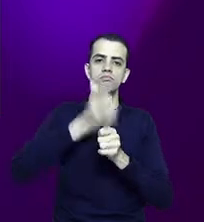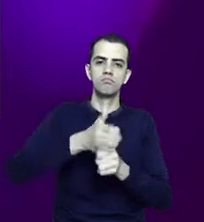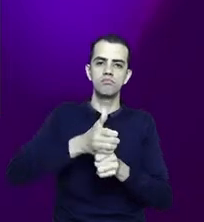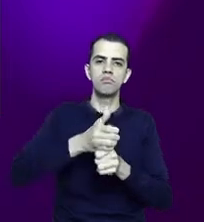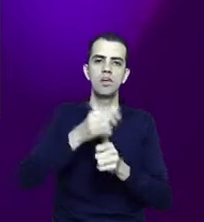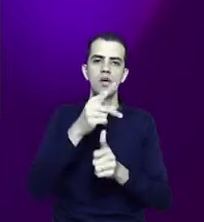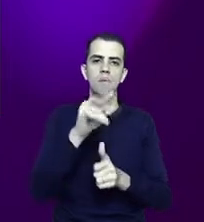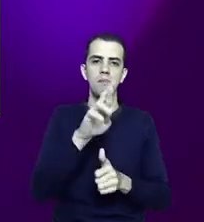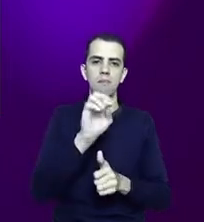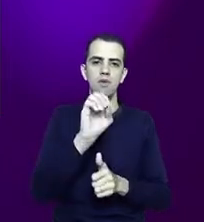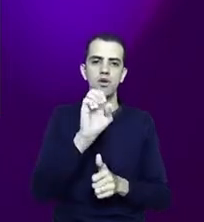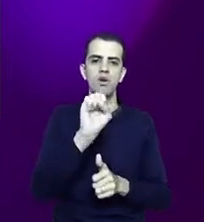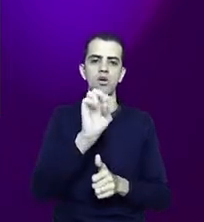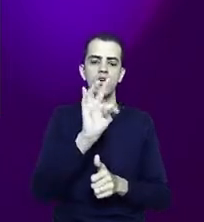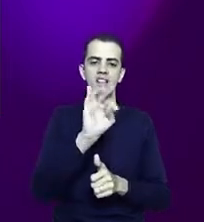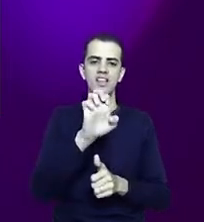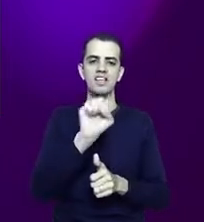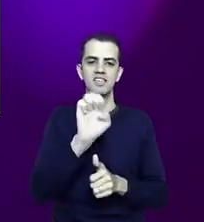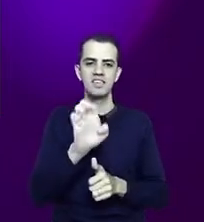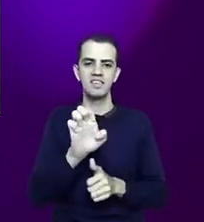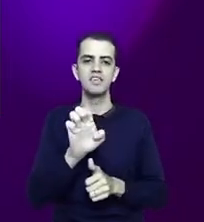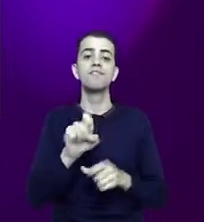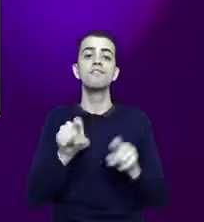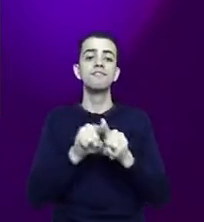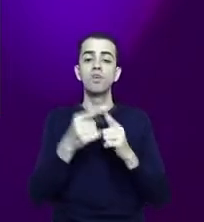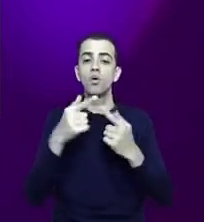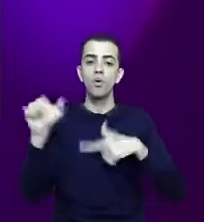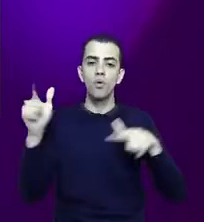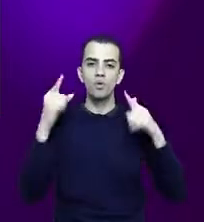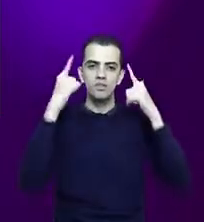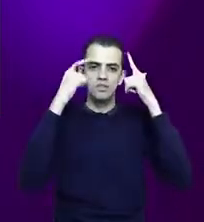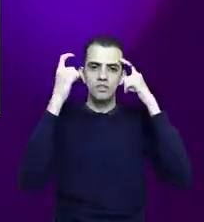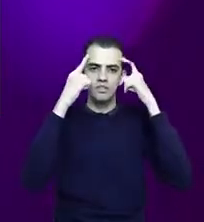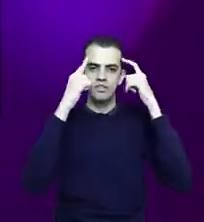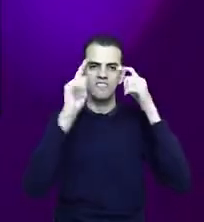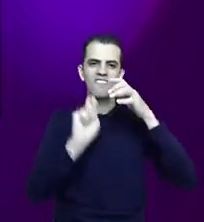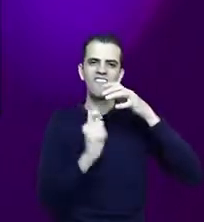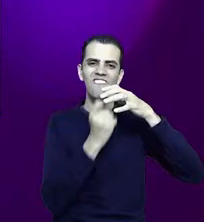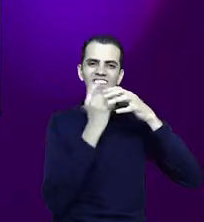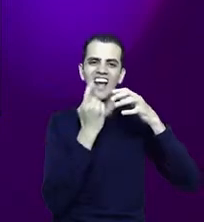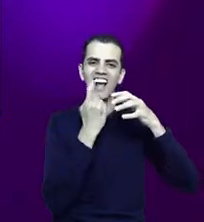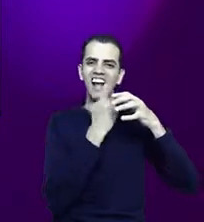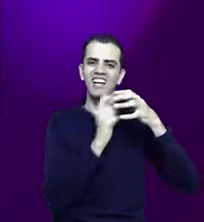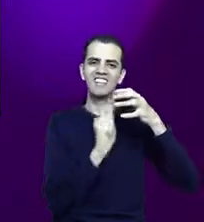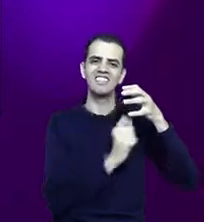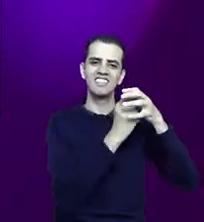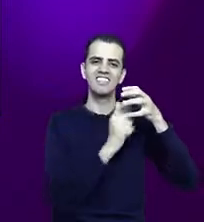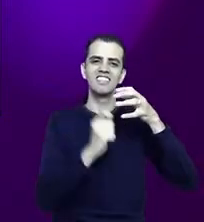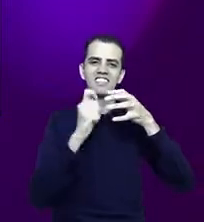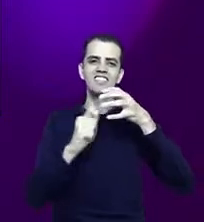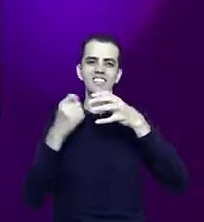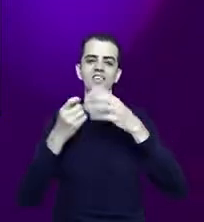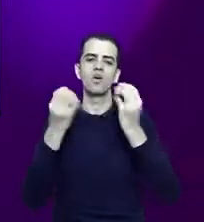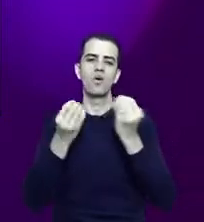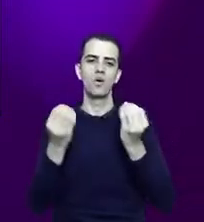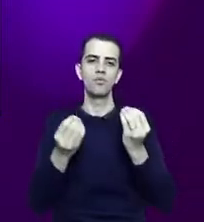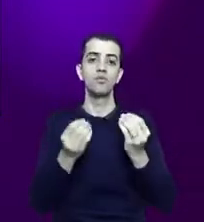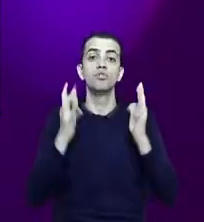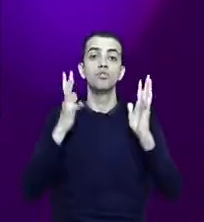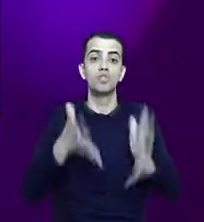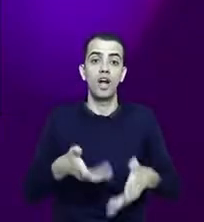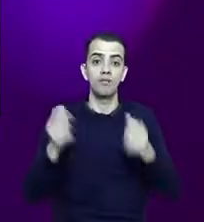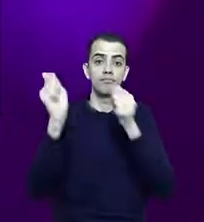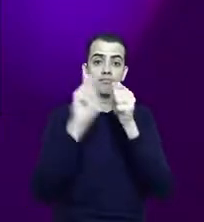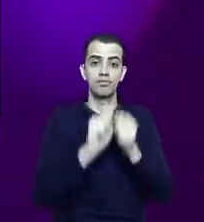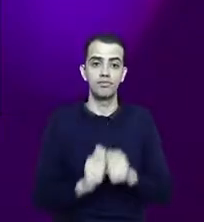há algum outro planejamento, como implantes dentários, enfim, isso é planejado. Uma vez que essa prótese é